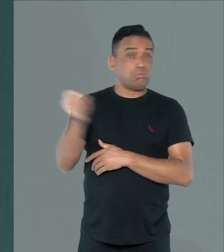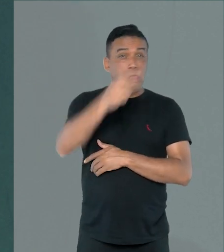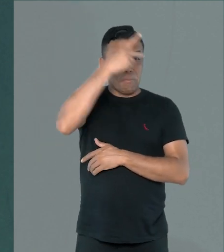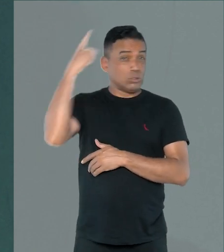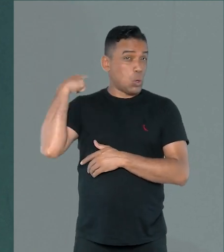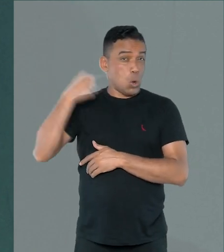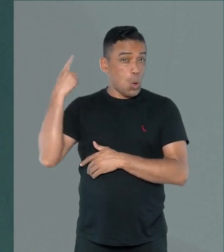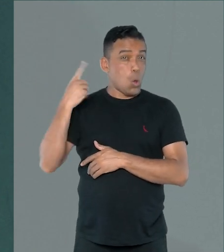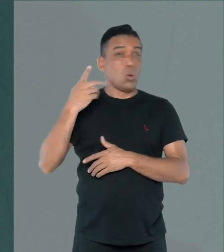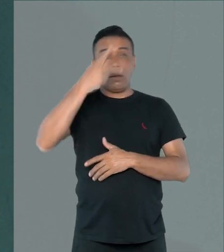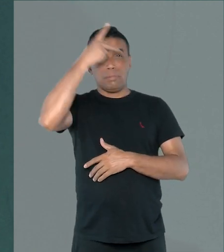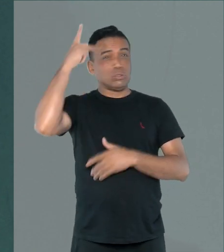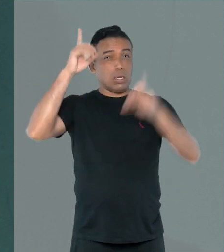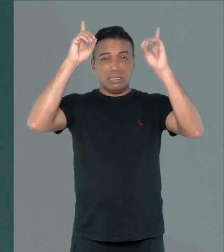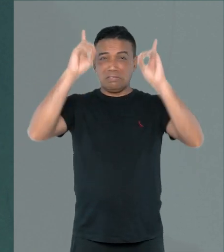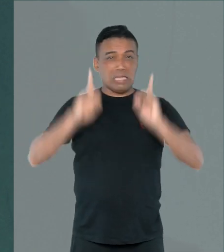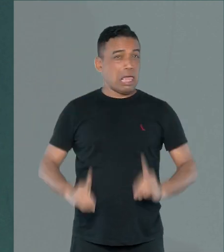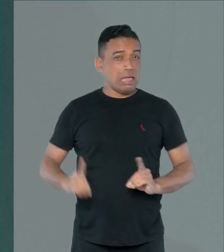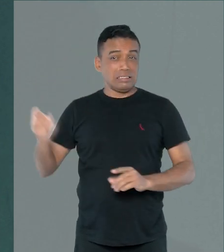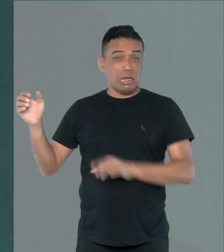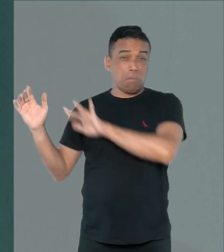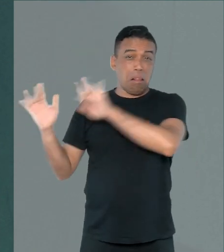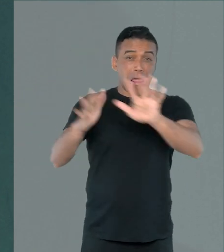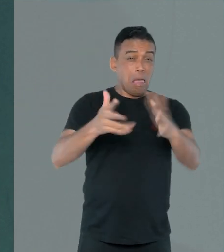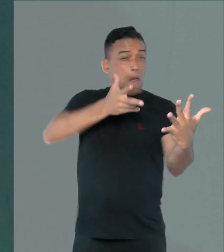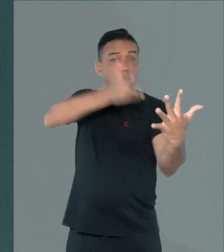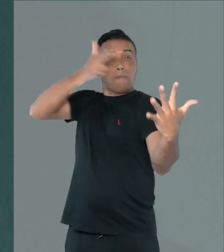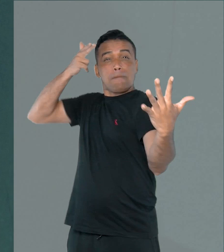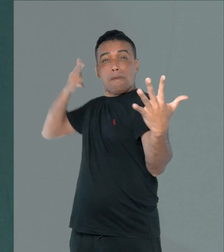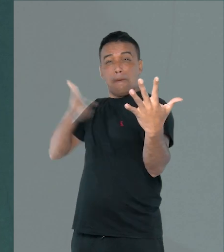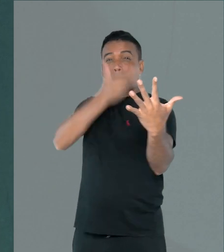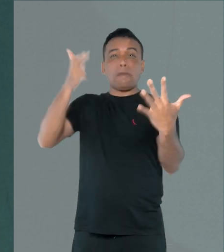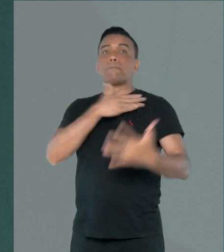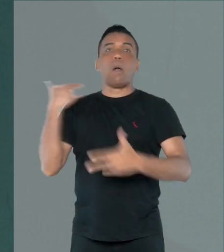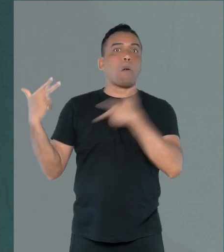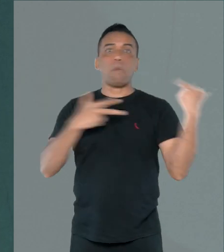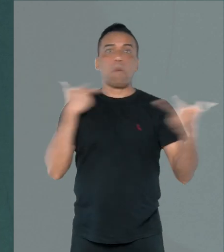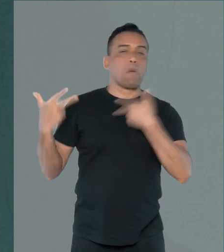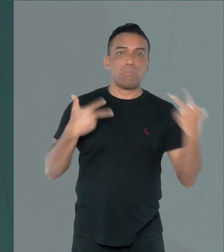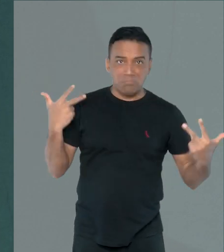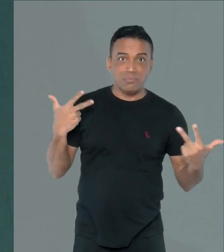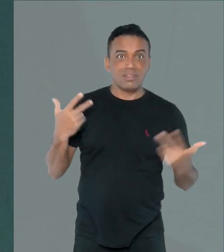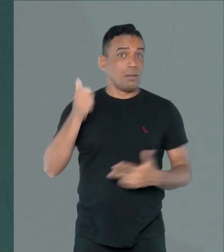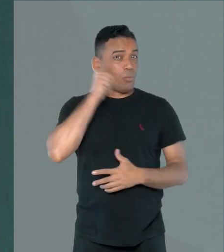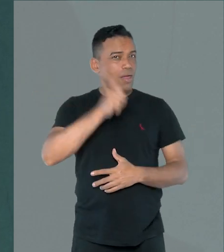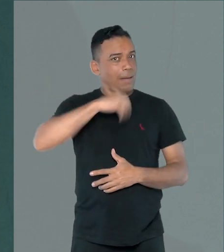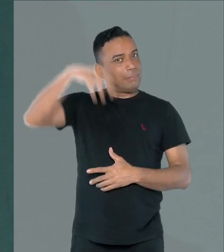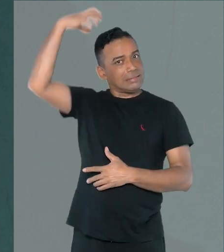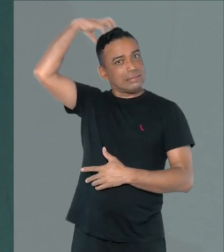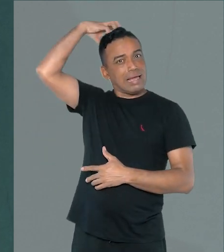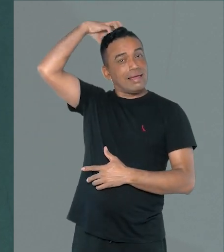tivessem qualquer problema físico, qualquer deficiência. Uma das princesas Saxe-Coburgo, inclusive, que